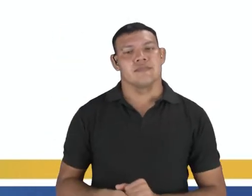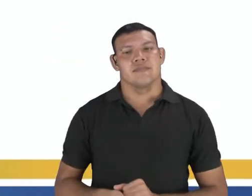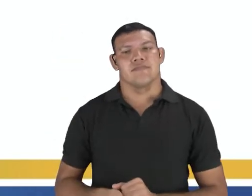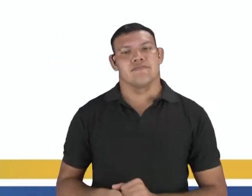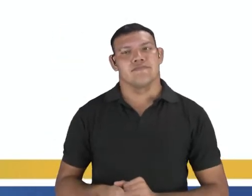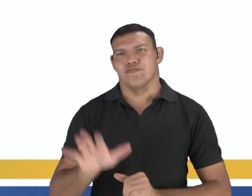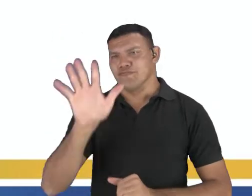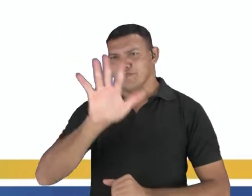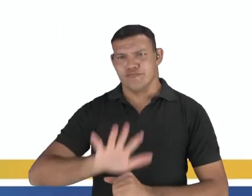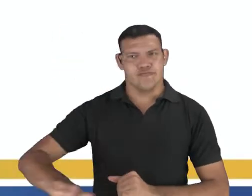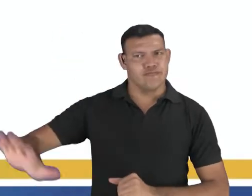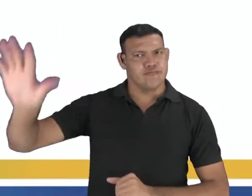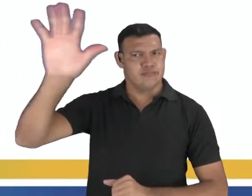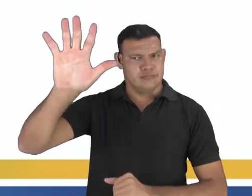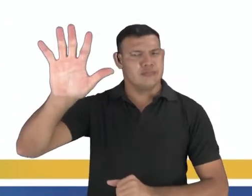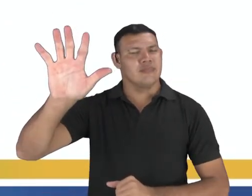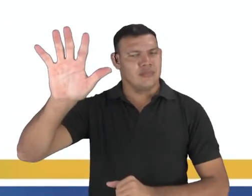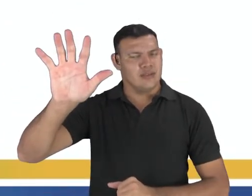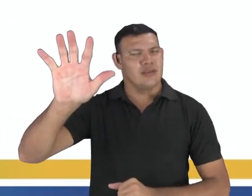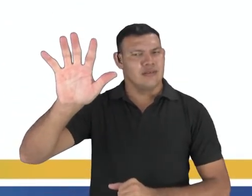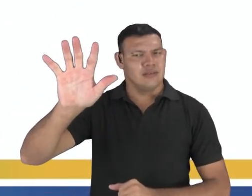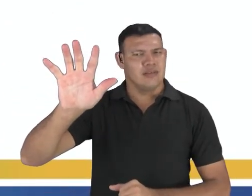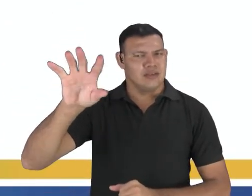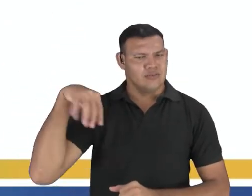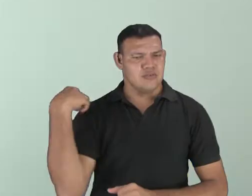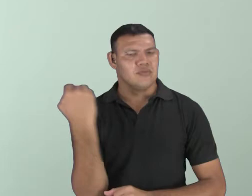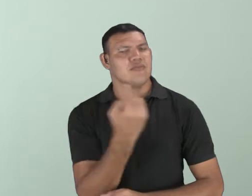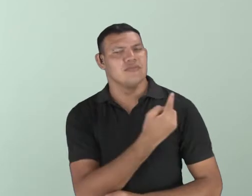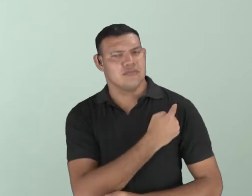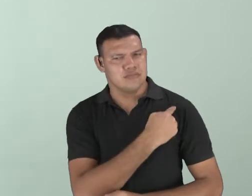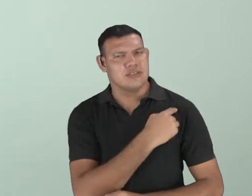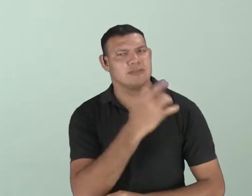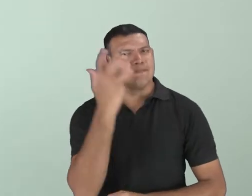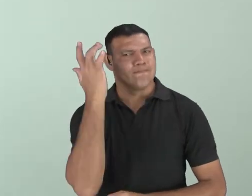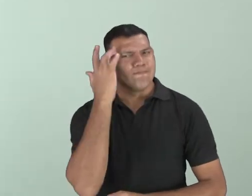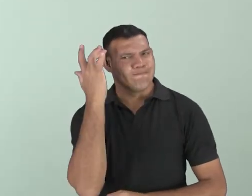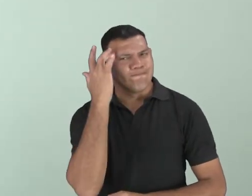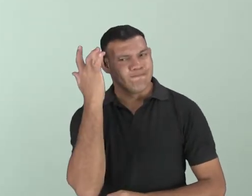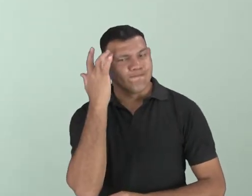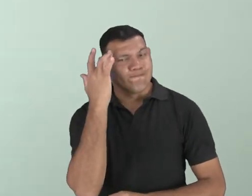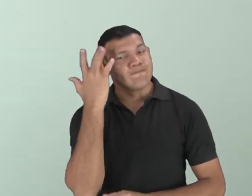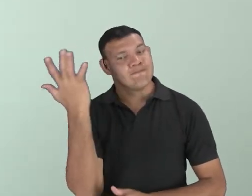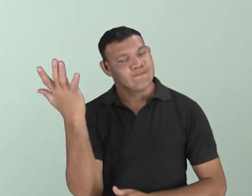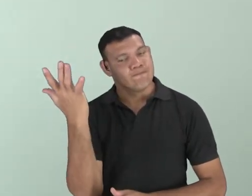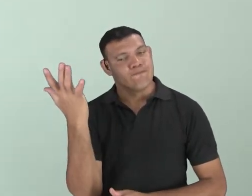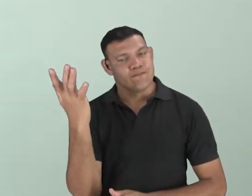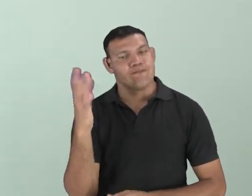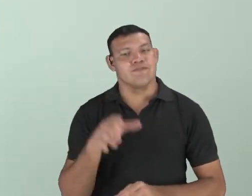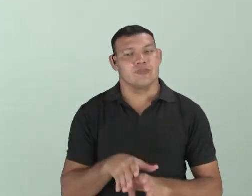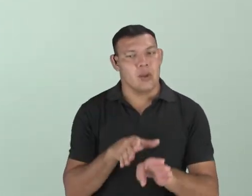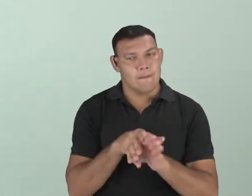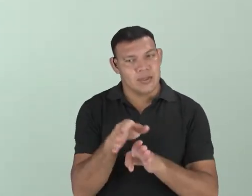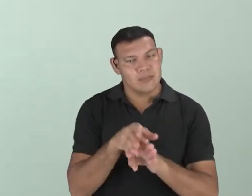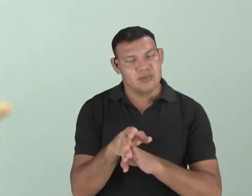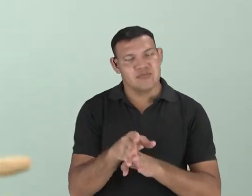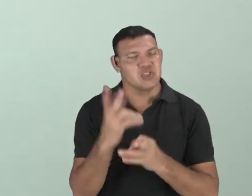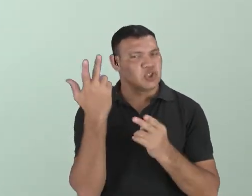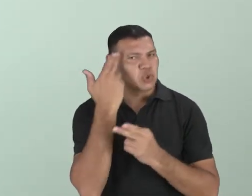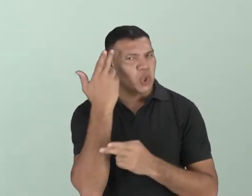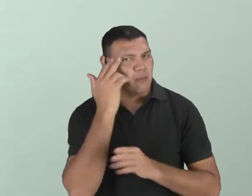aquele consenso global, né? Aquilo que todo mundo está falando, aquilo que todo mundo acha. E aí é um consenso